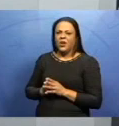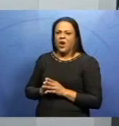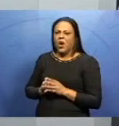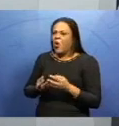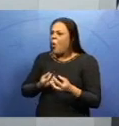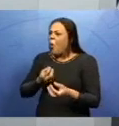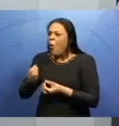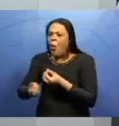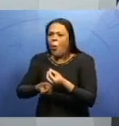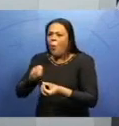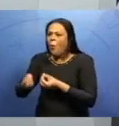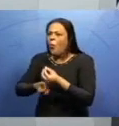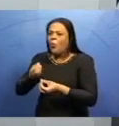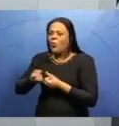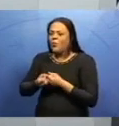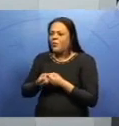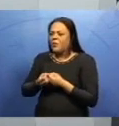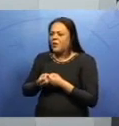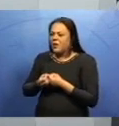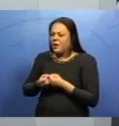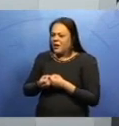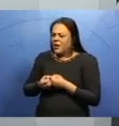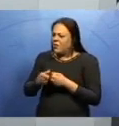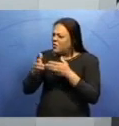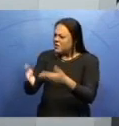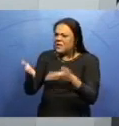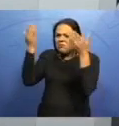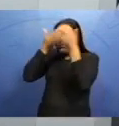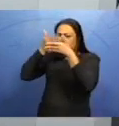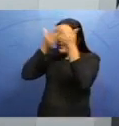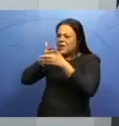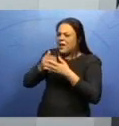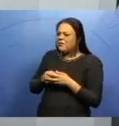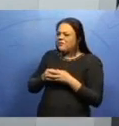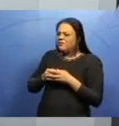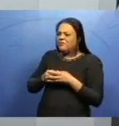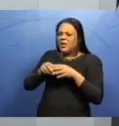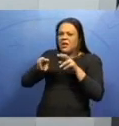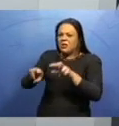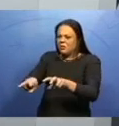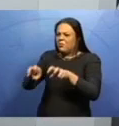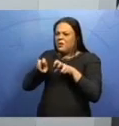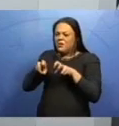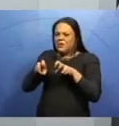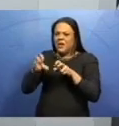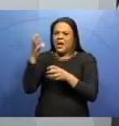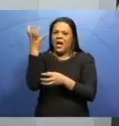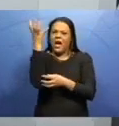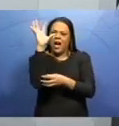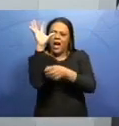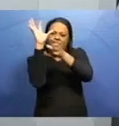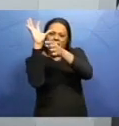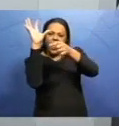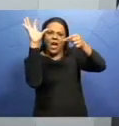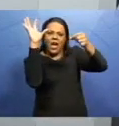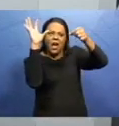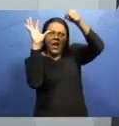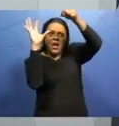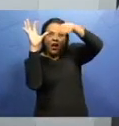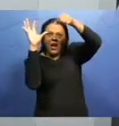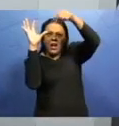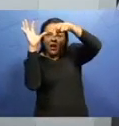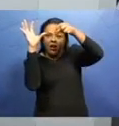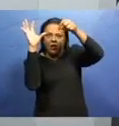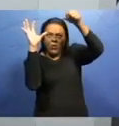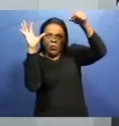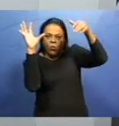Mas como assim? Parecem cegos? Não veem que a água cai das folhas das árvores? Disse